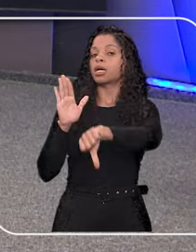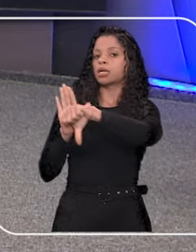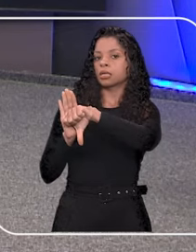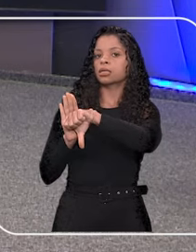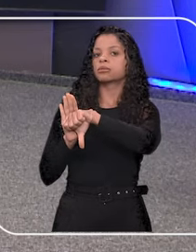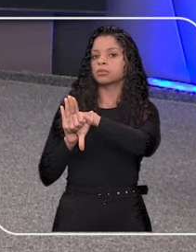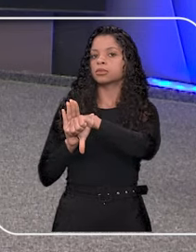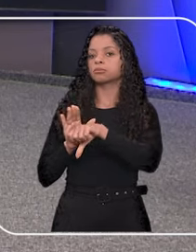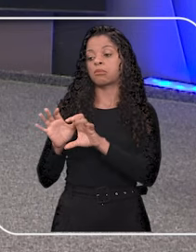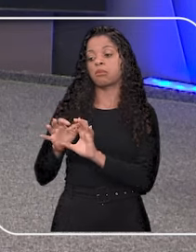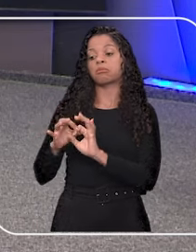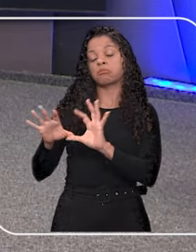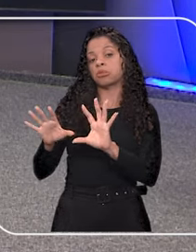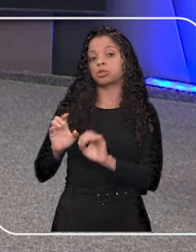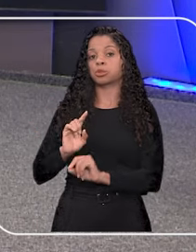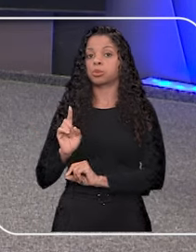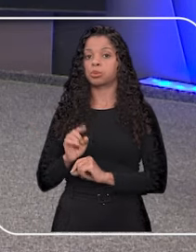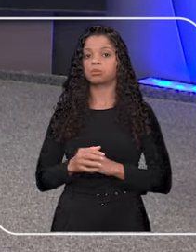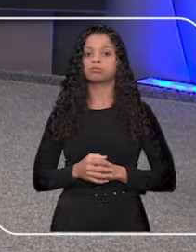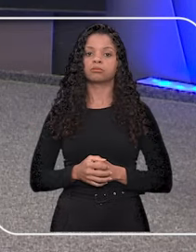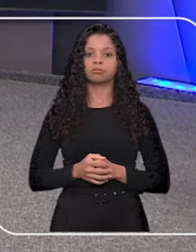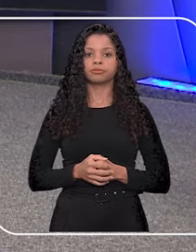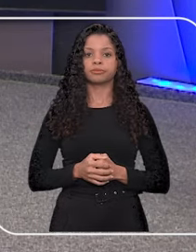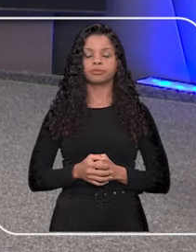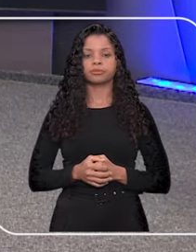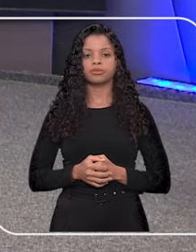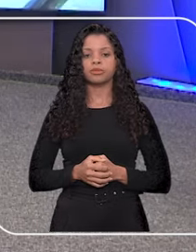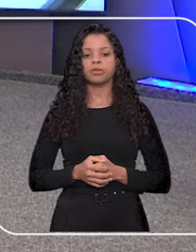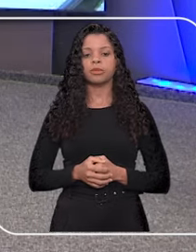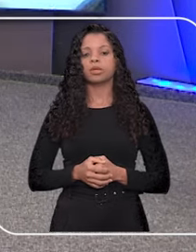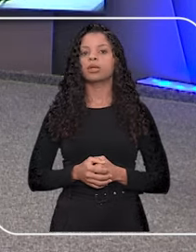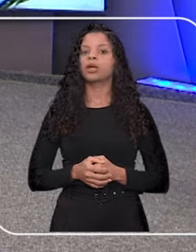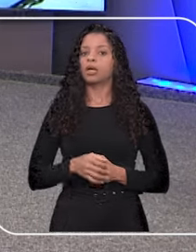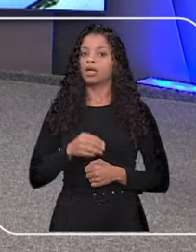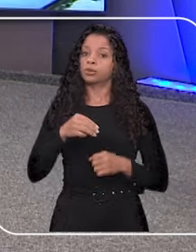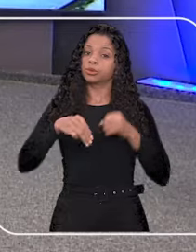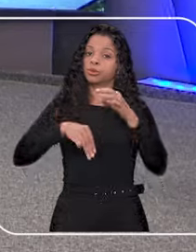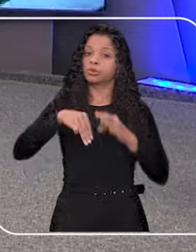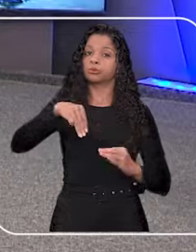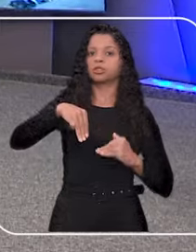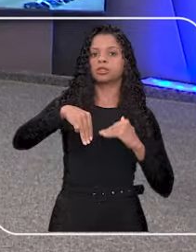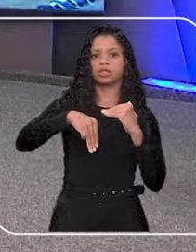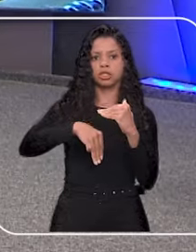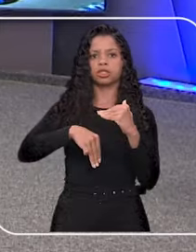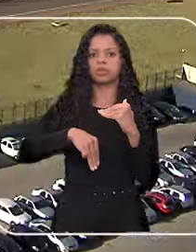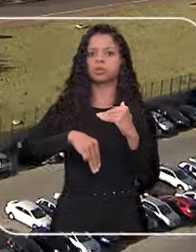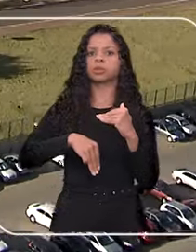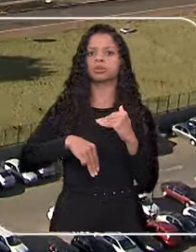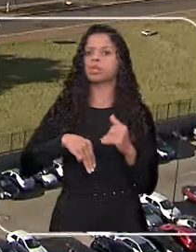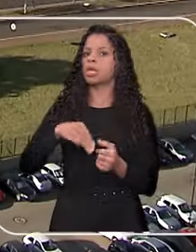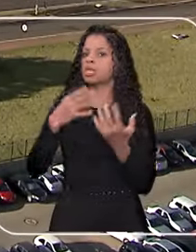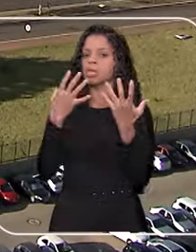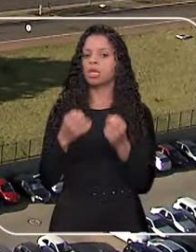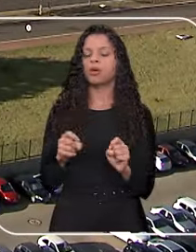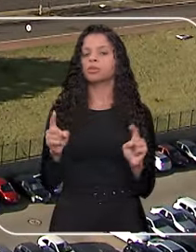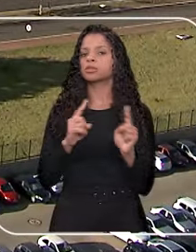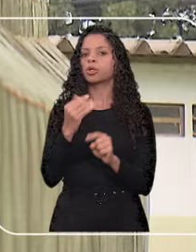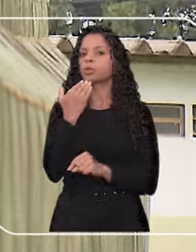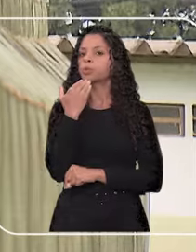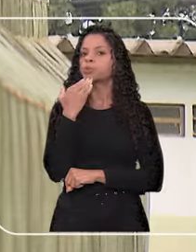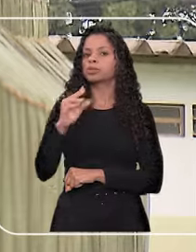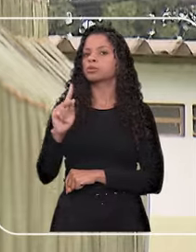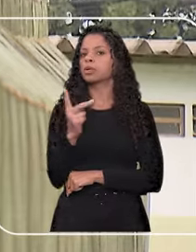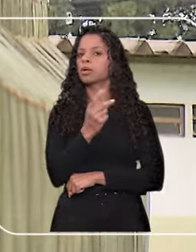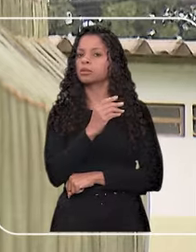vamos conferir então na reportagem de Marina Campos os ministros do colegiado negaram por unanimidade um